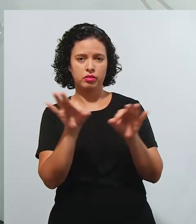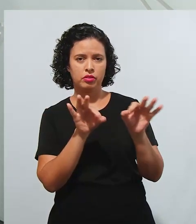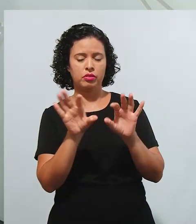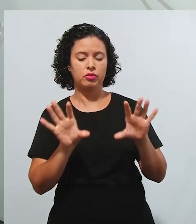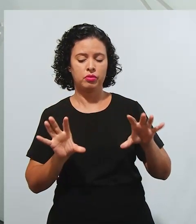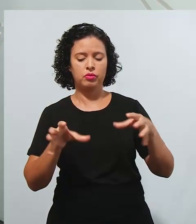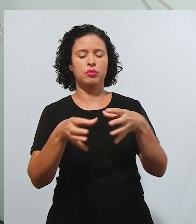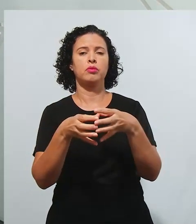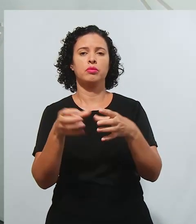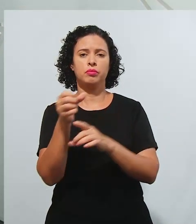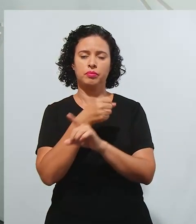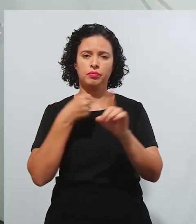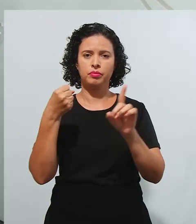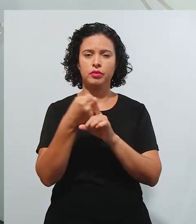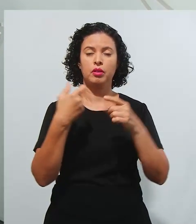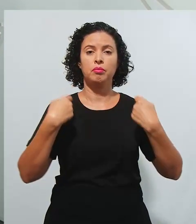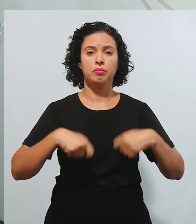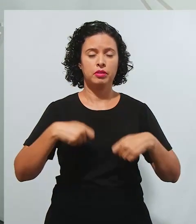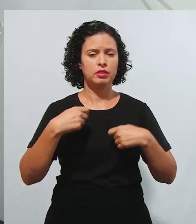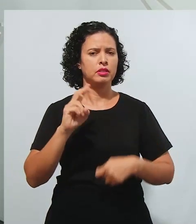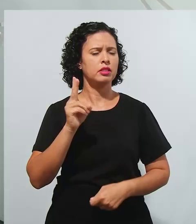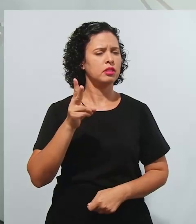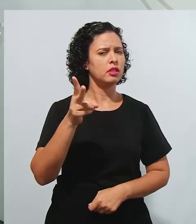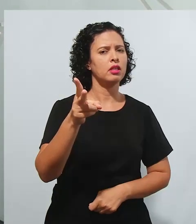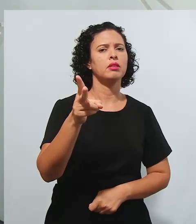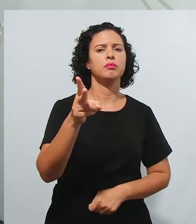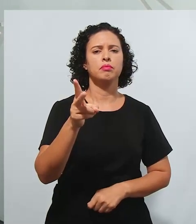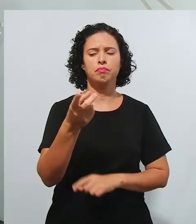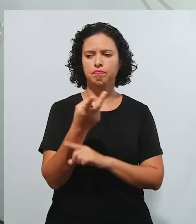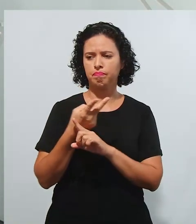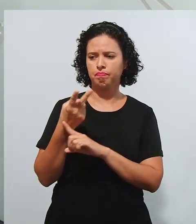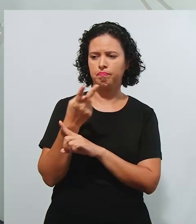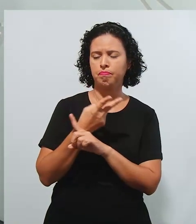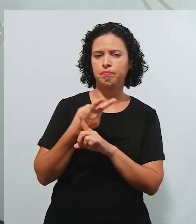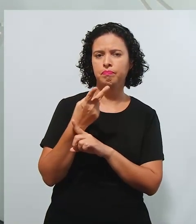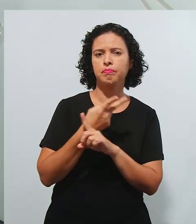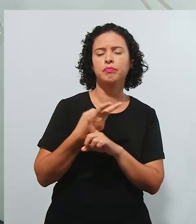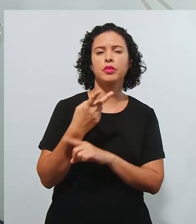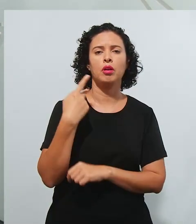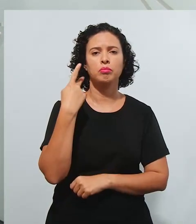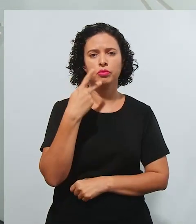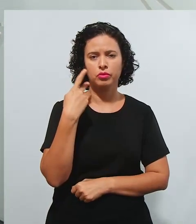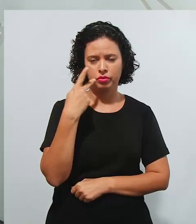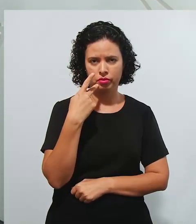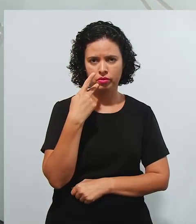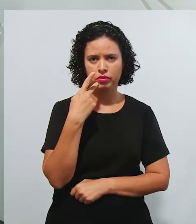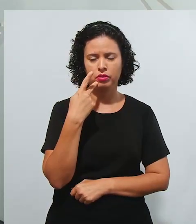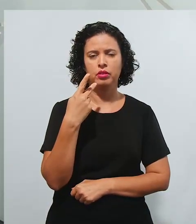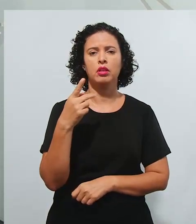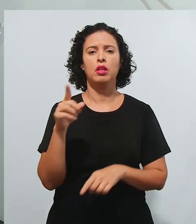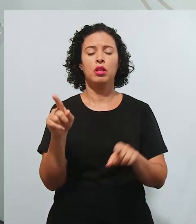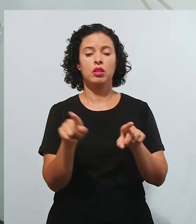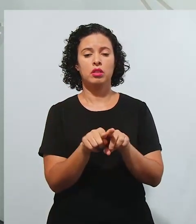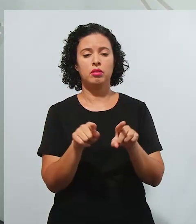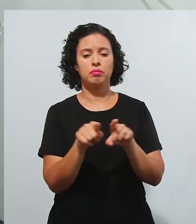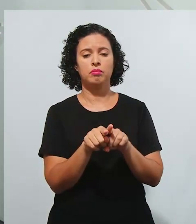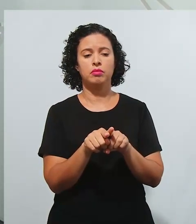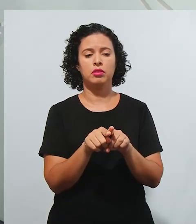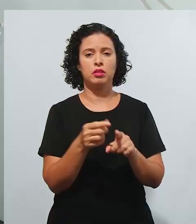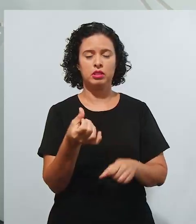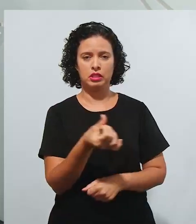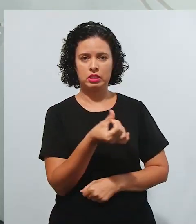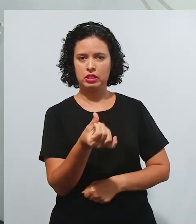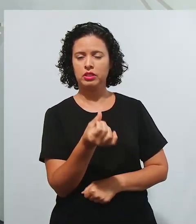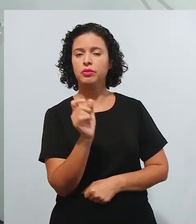grupos sociais, que devem estar recorrentemente buscando a implementação das políticas. E segue também para a próxima fase, que é